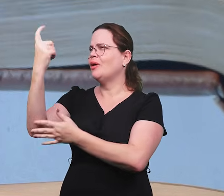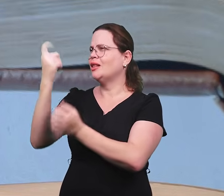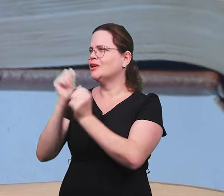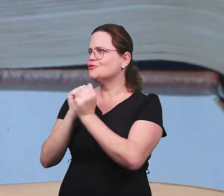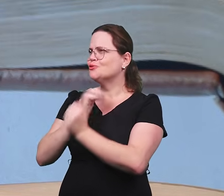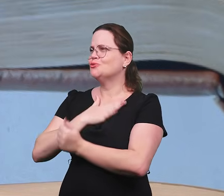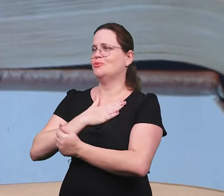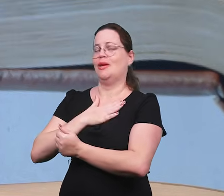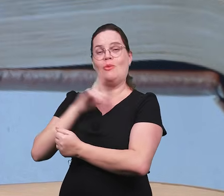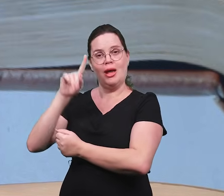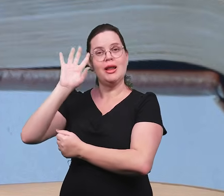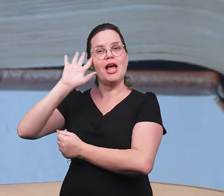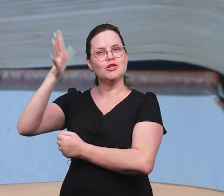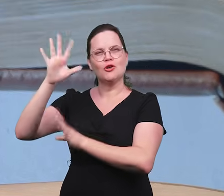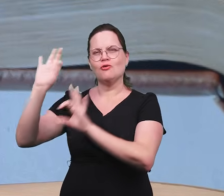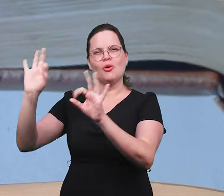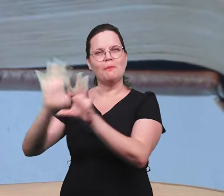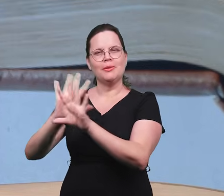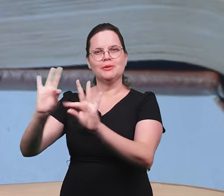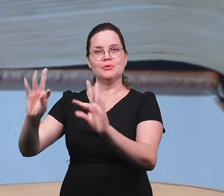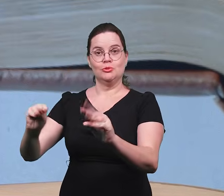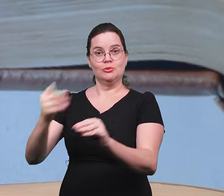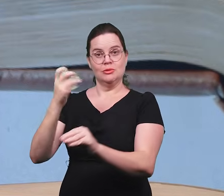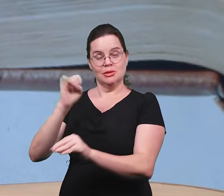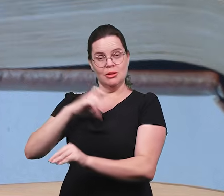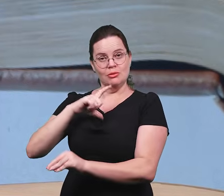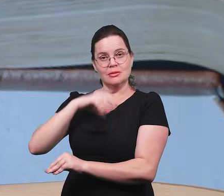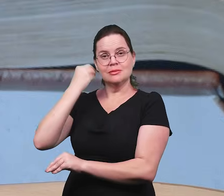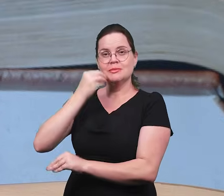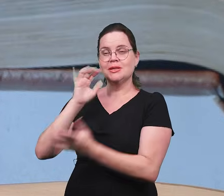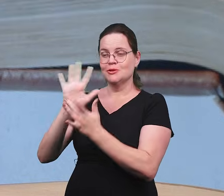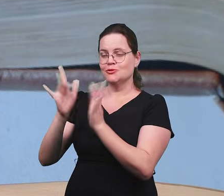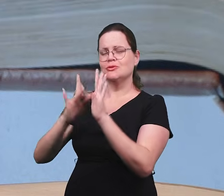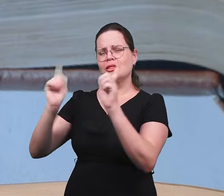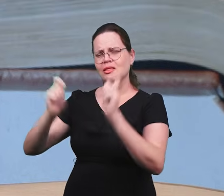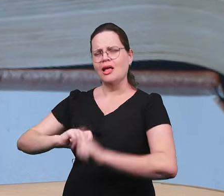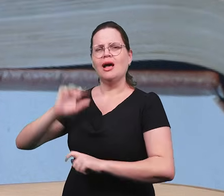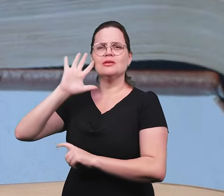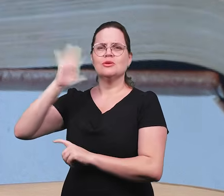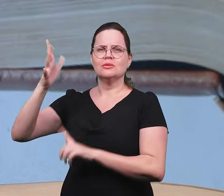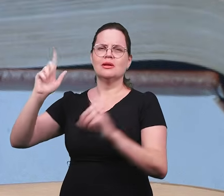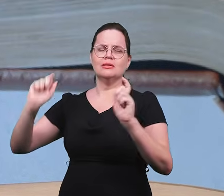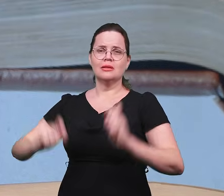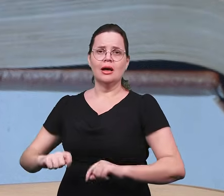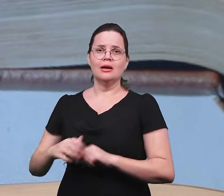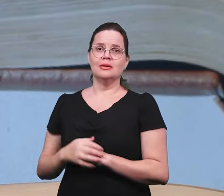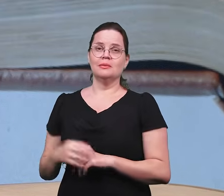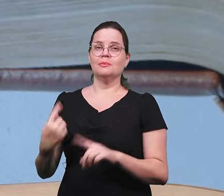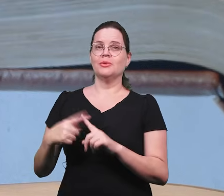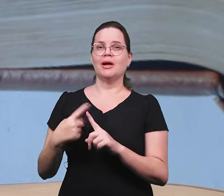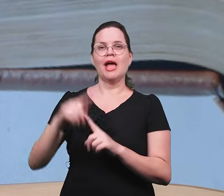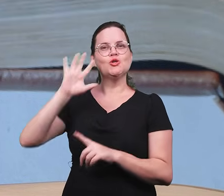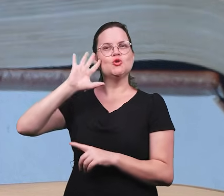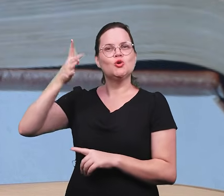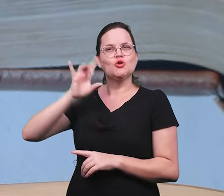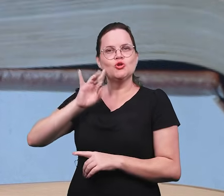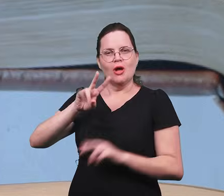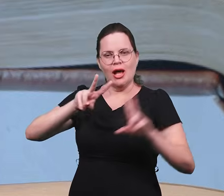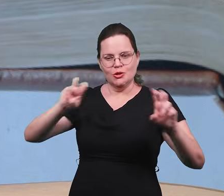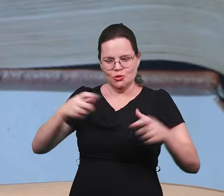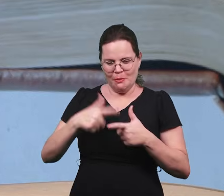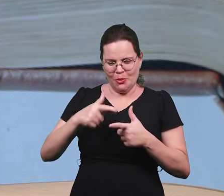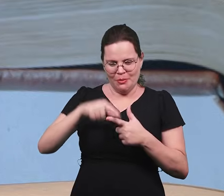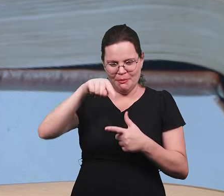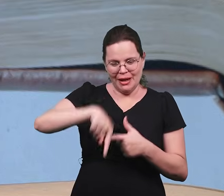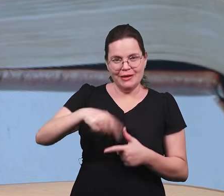problemas. Quando nós encontramos Jesus, nós encontramos a solução. E a solução não só para os problemas dessa vida, porque a